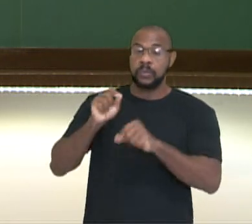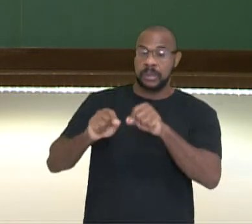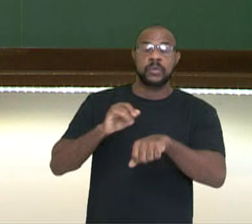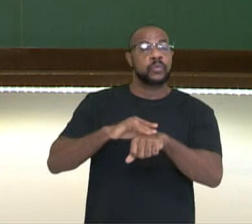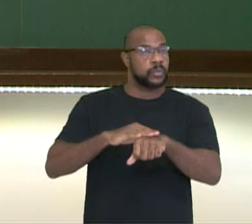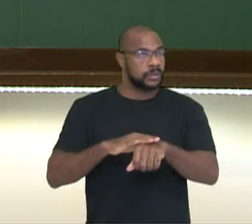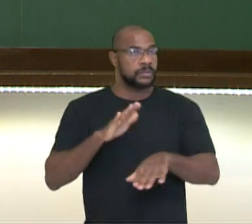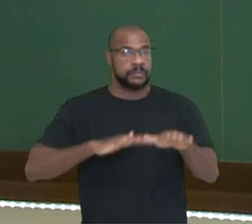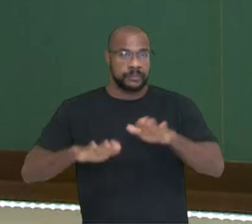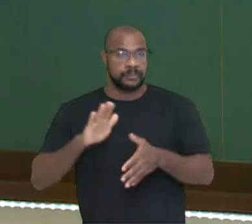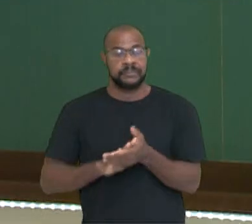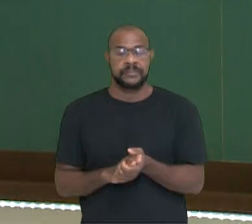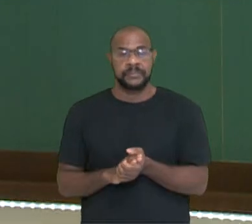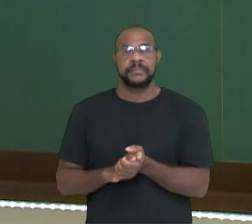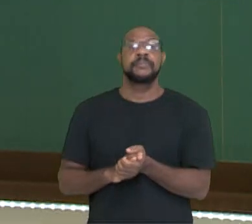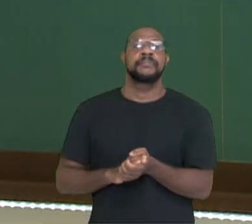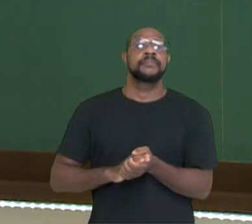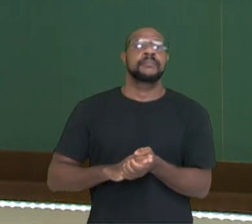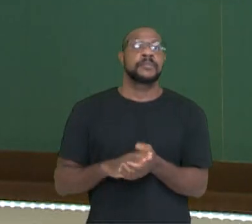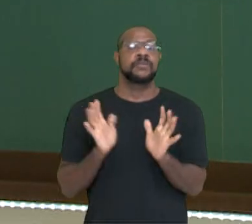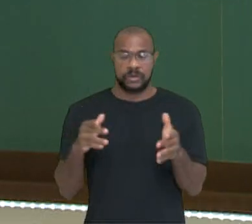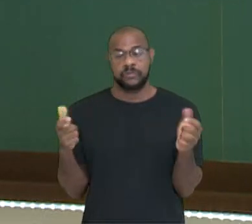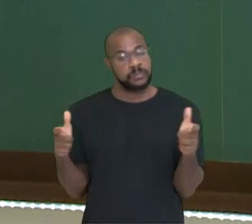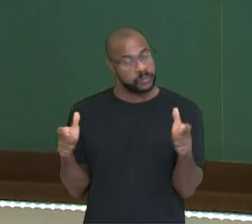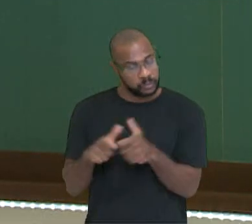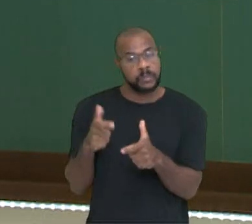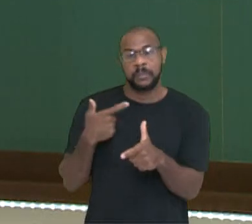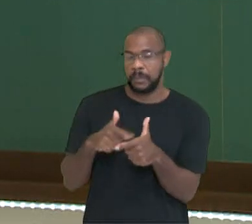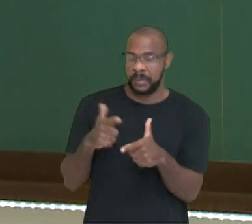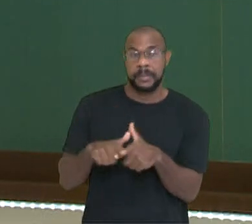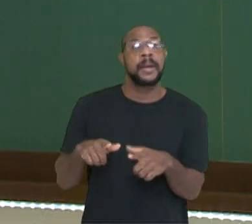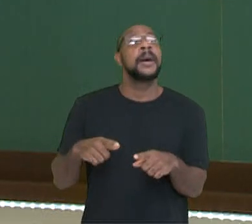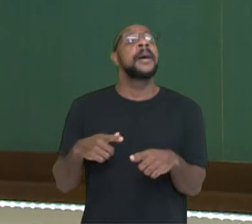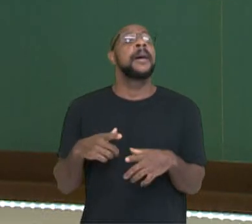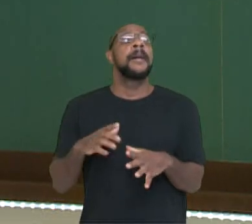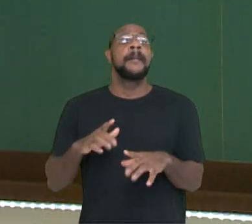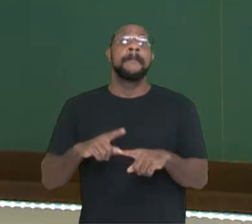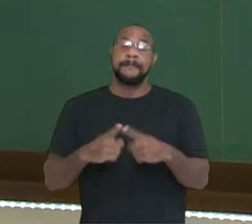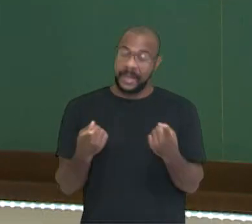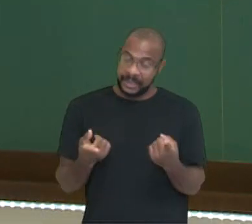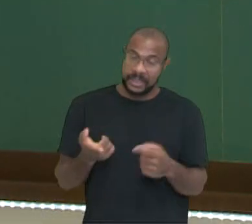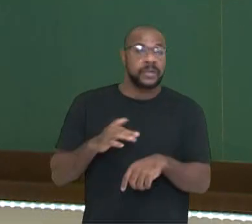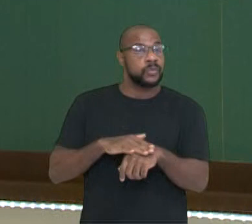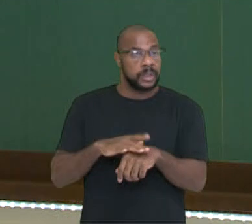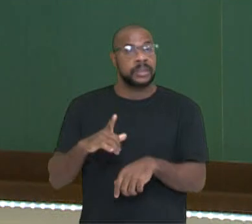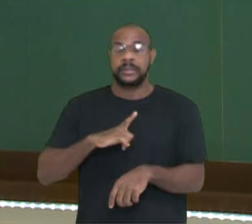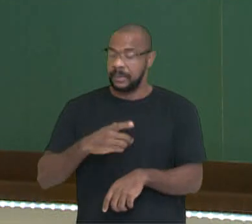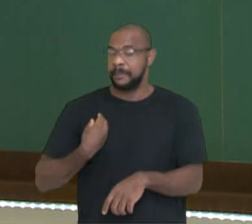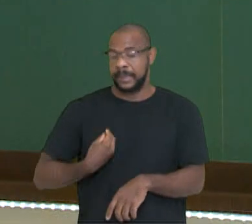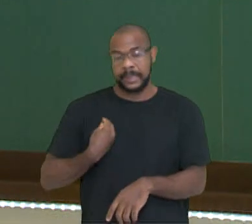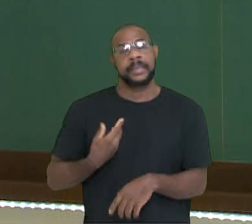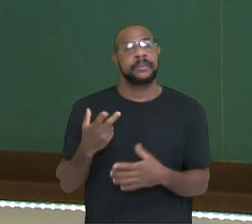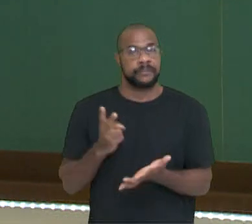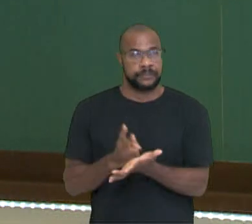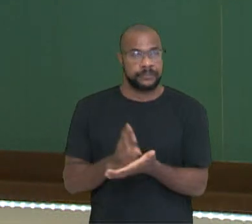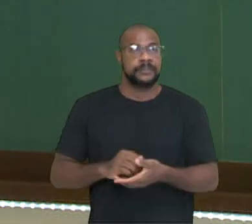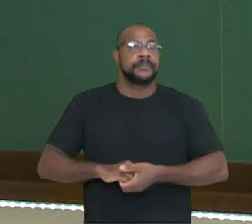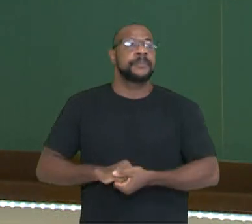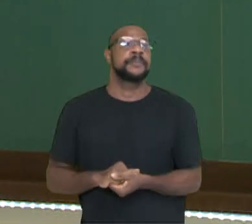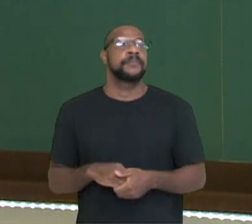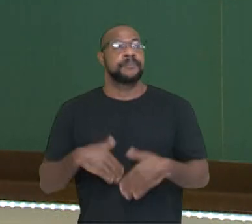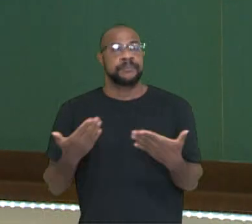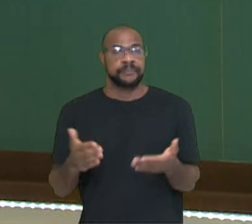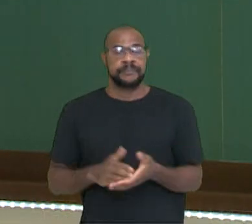bem, diminuiu bastante o número de casos. Mas ainda é uma doença que, por um certo tempo, a gente vai ouvir falar bastante, né?